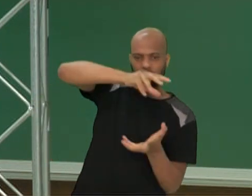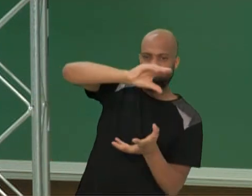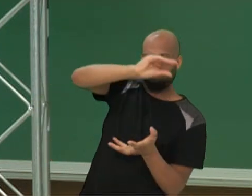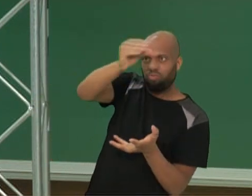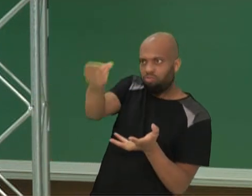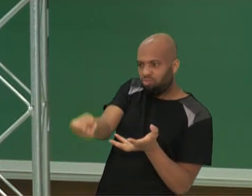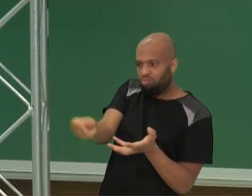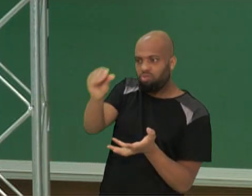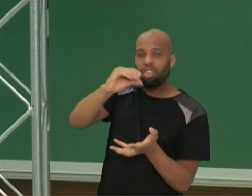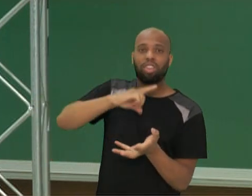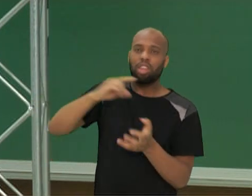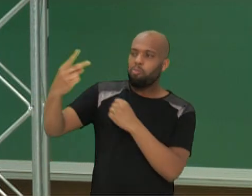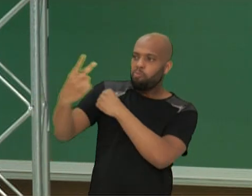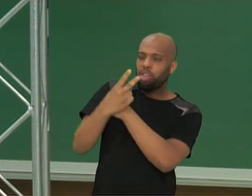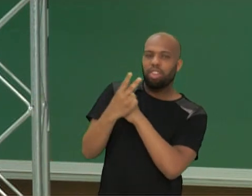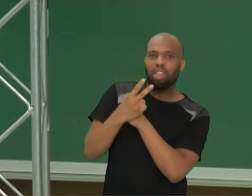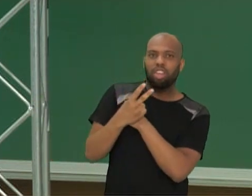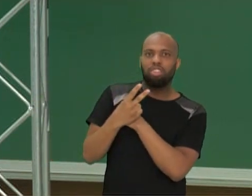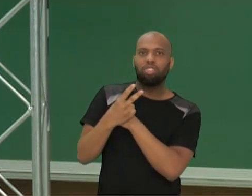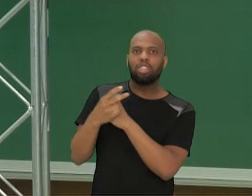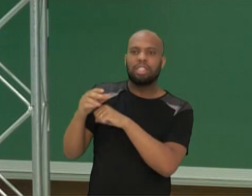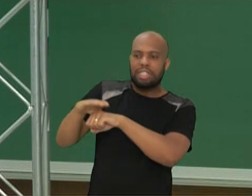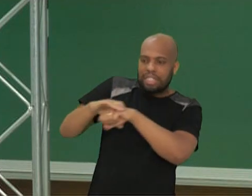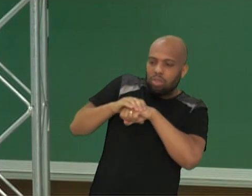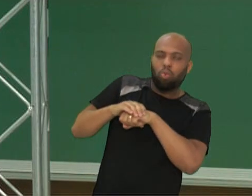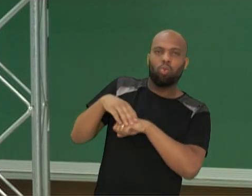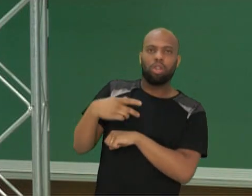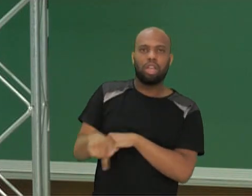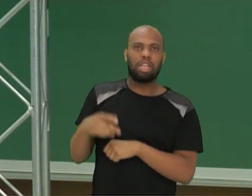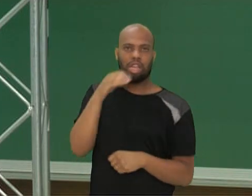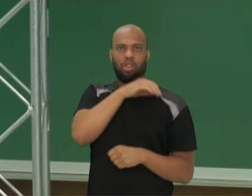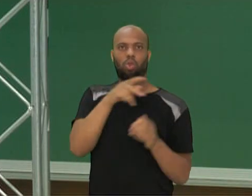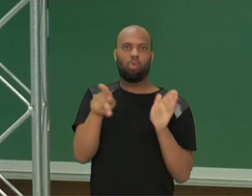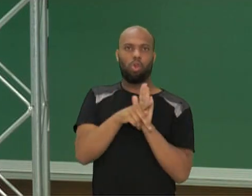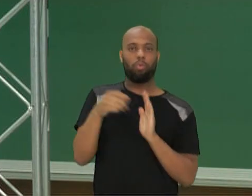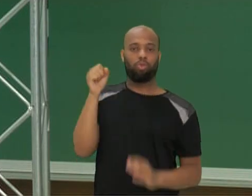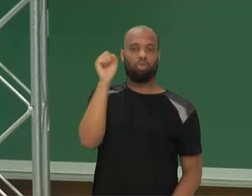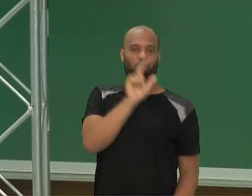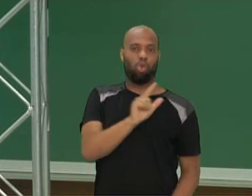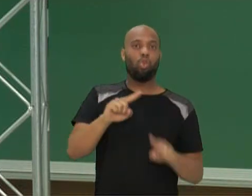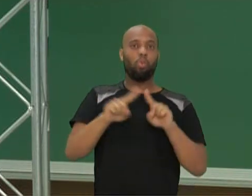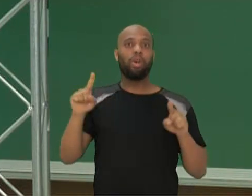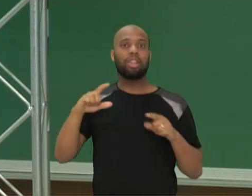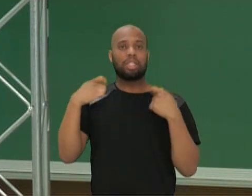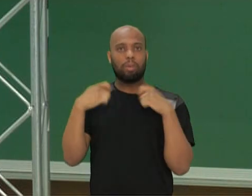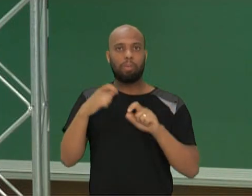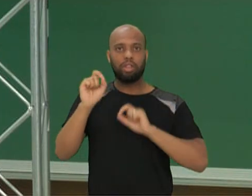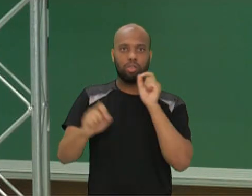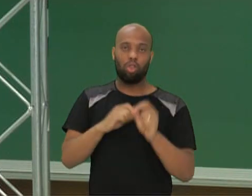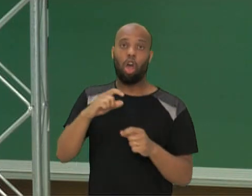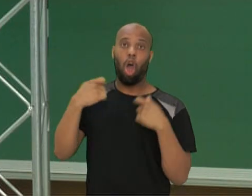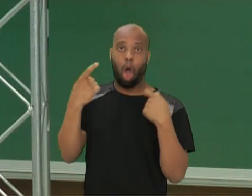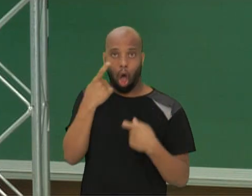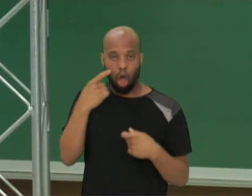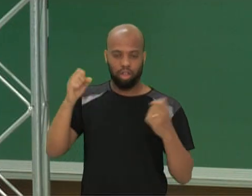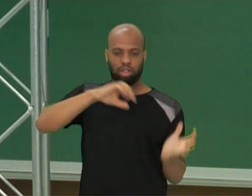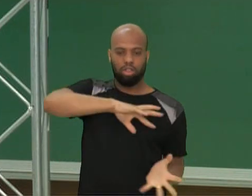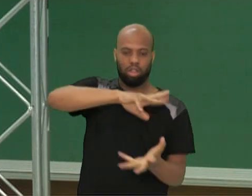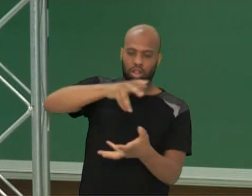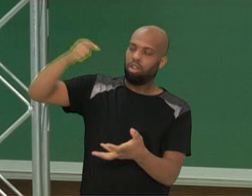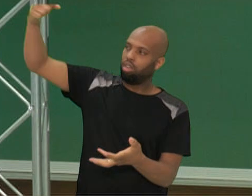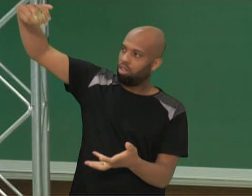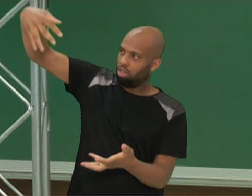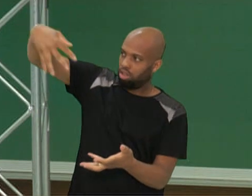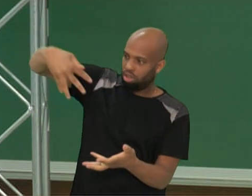segurar uma quantidade significativa da radiação solar. Porém, uma parte da radiação solar ela vai atravessar